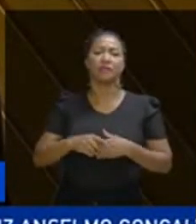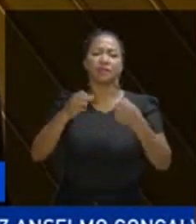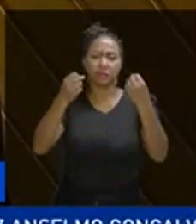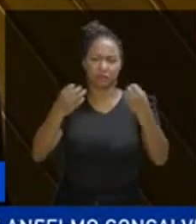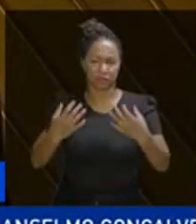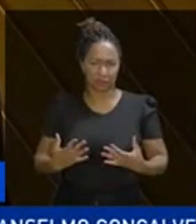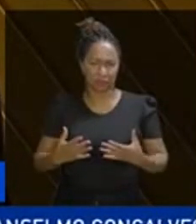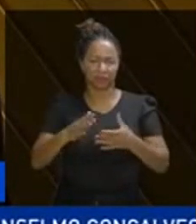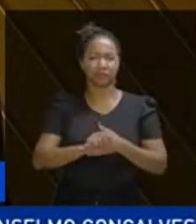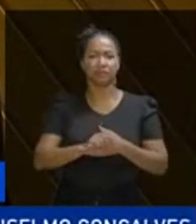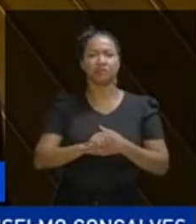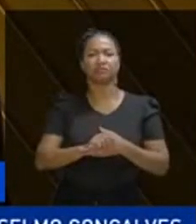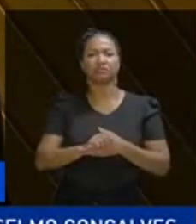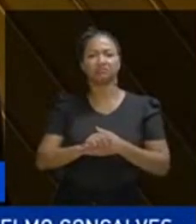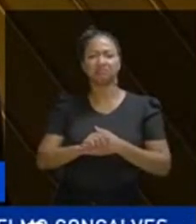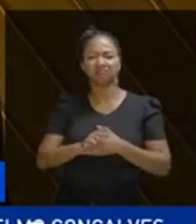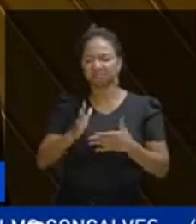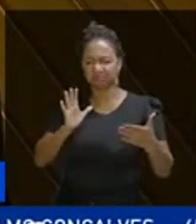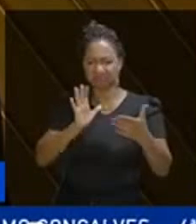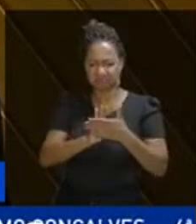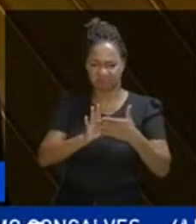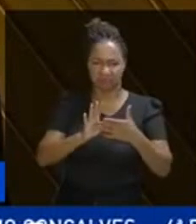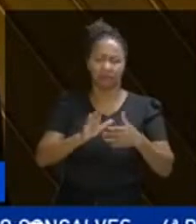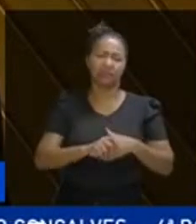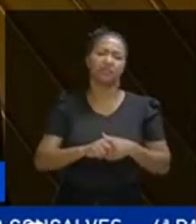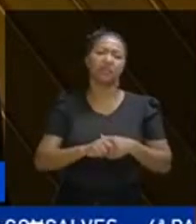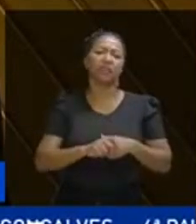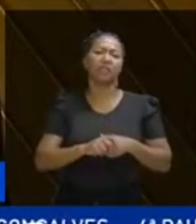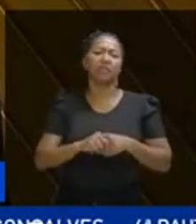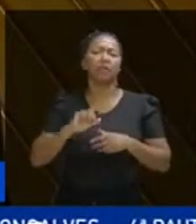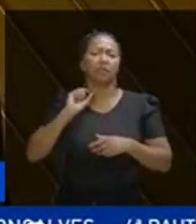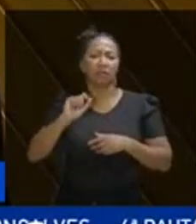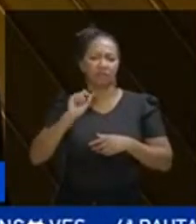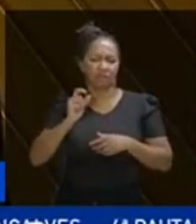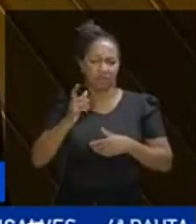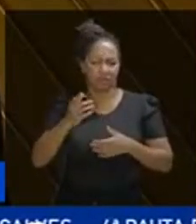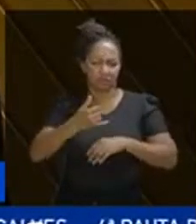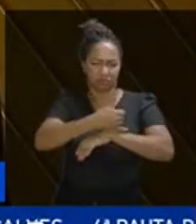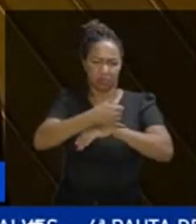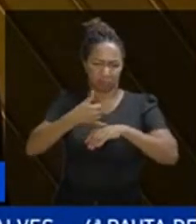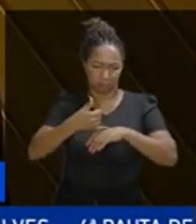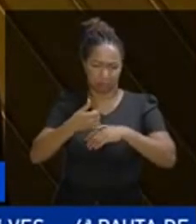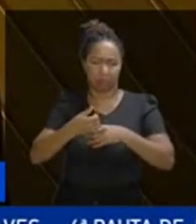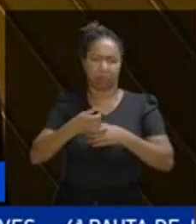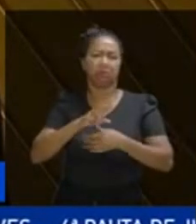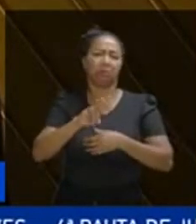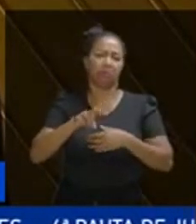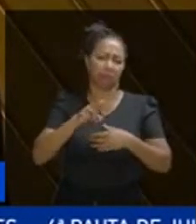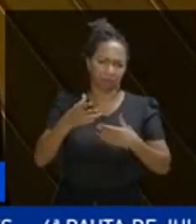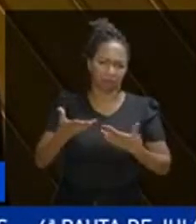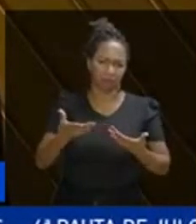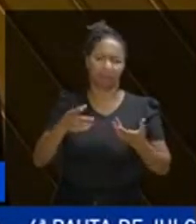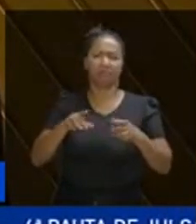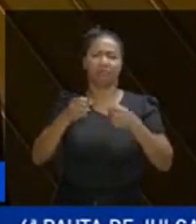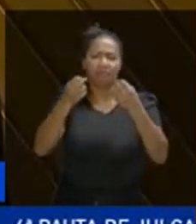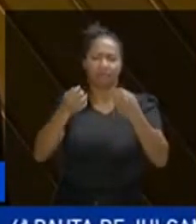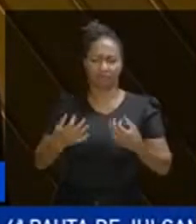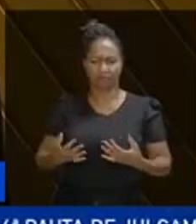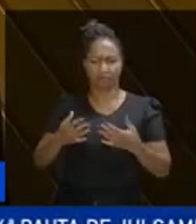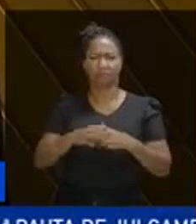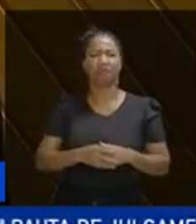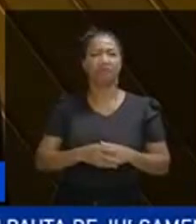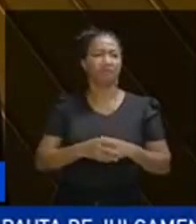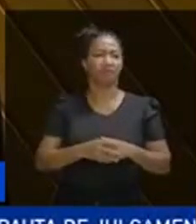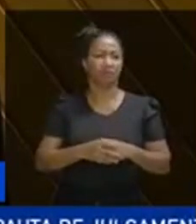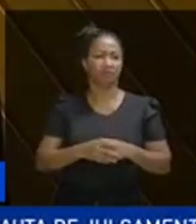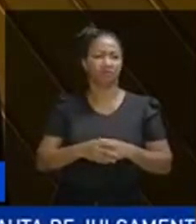foram utilizados termos afrontosos como cheira-pedra ou patifão, destaco a manifestação ministerial que afirma que, abro